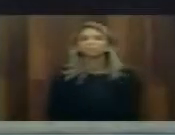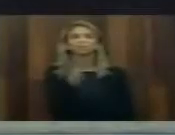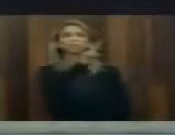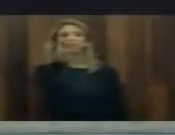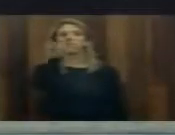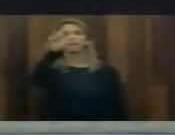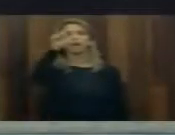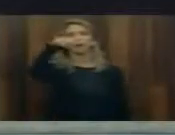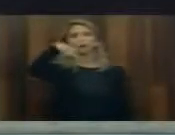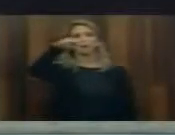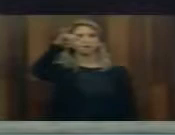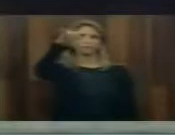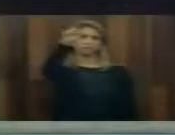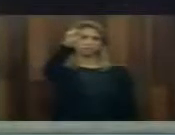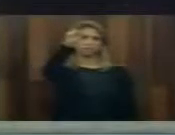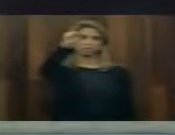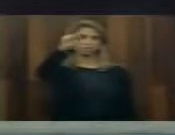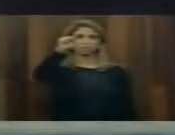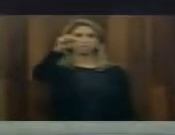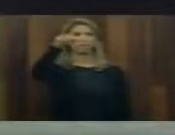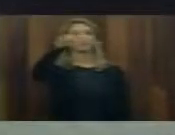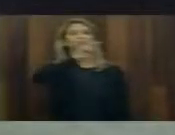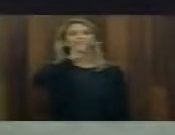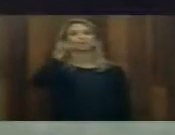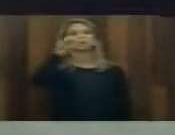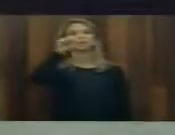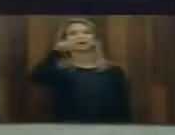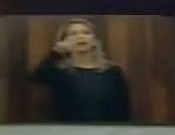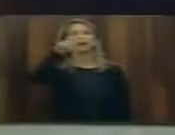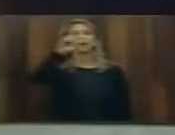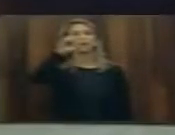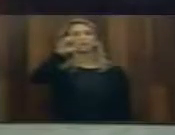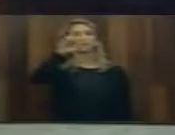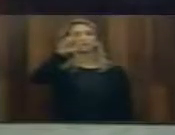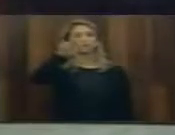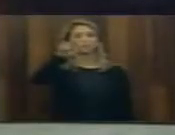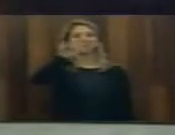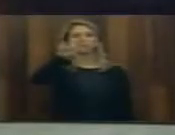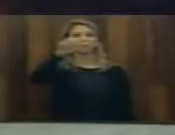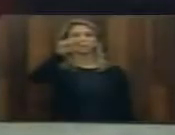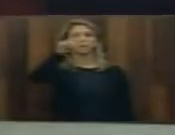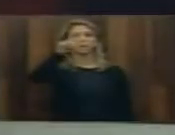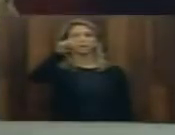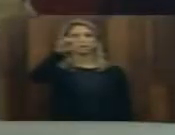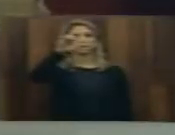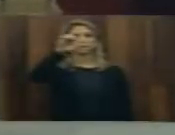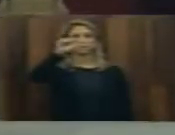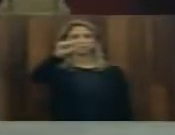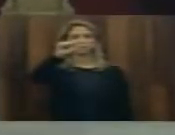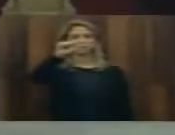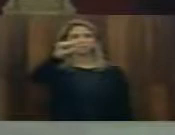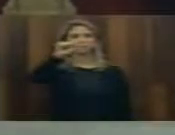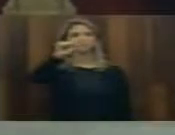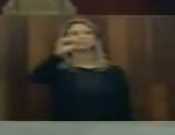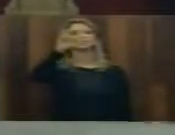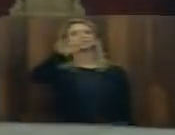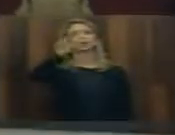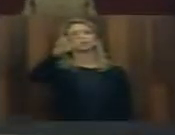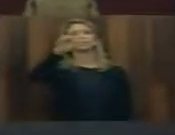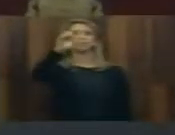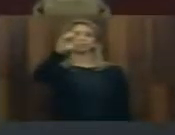Aquiles Almeida Barreto Neto, Adeir Novaes, Alexandra Codesso, Edilan Ferreira